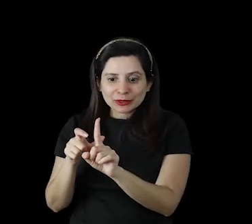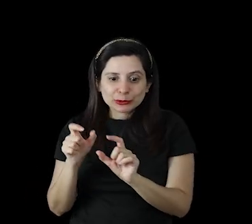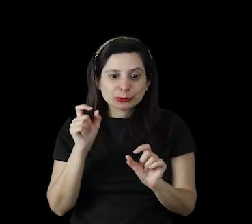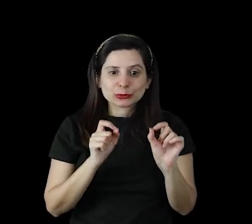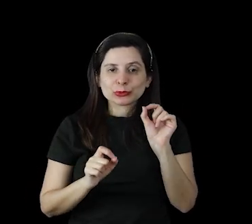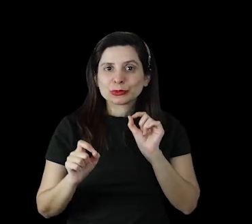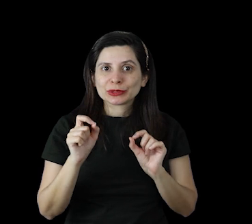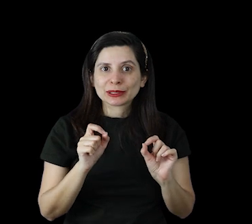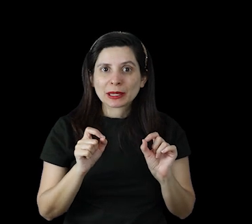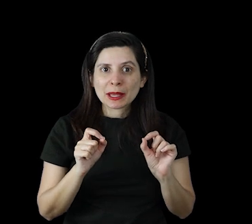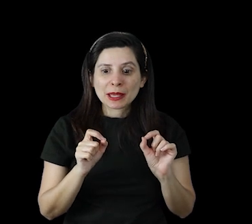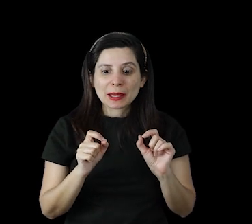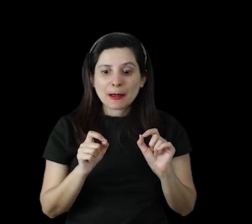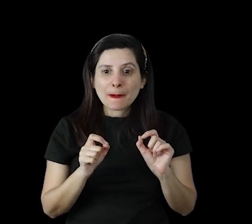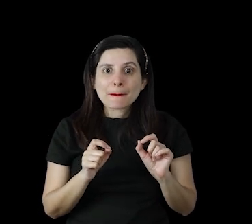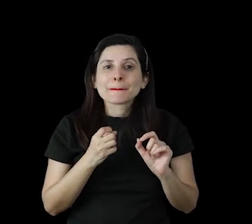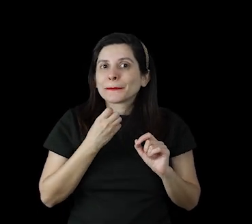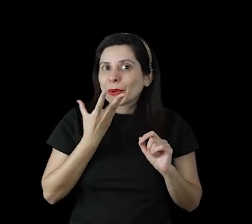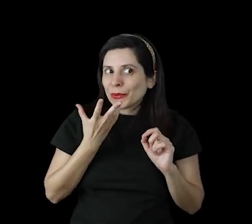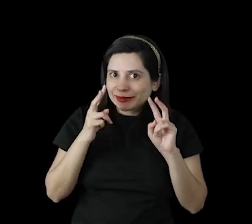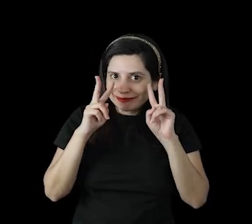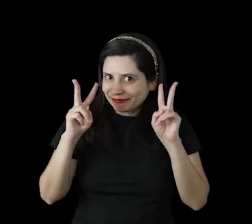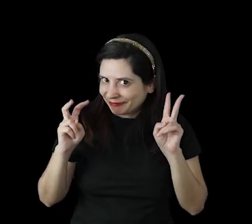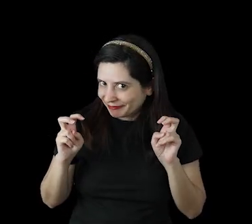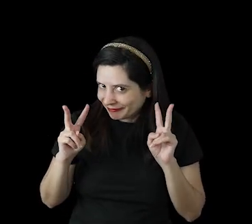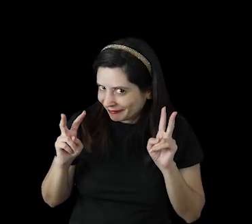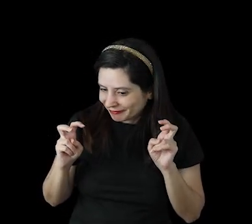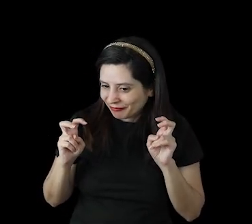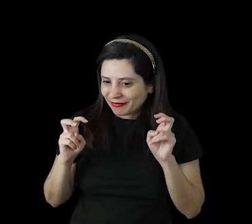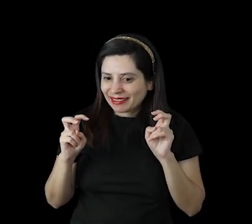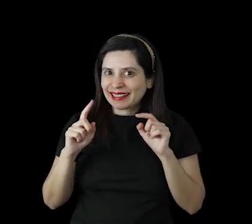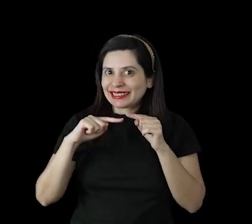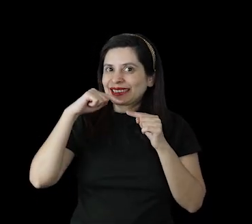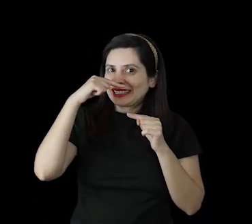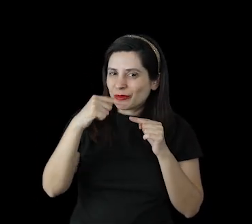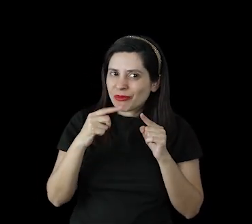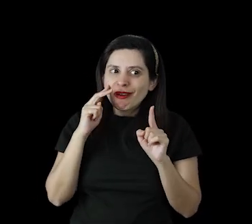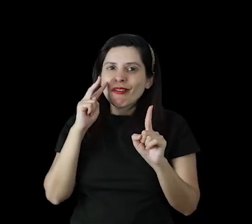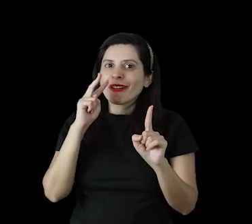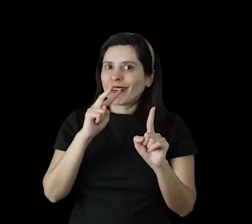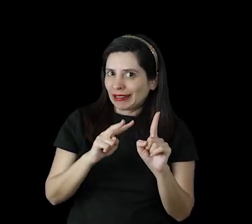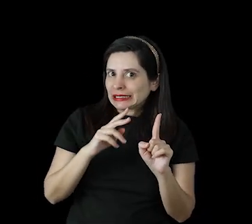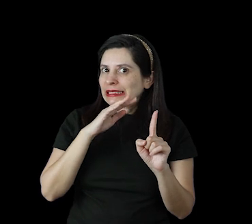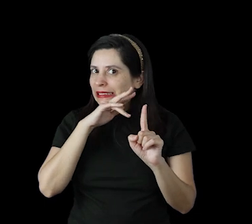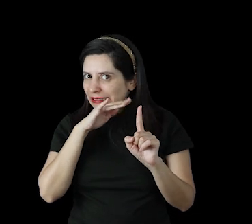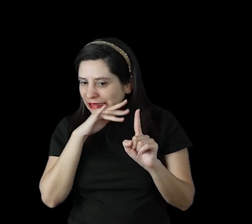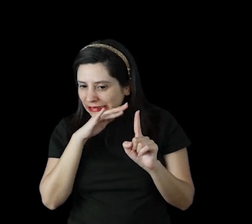tendência a ser boas, e começar a achar a contradição delas,